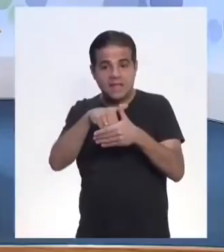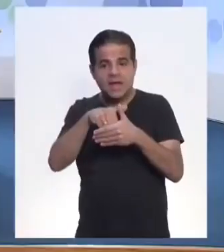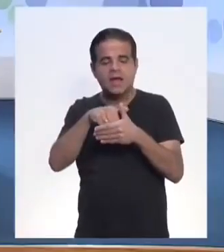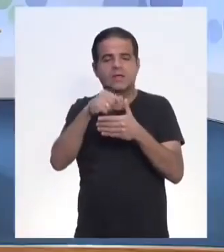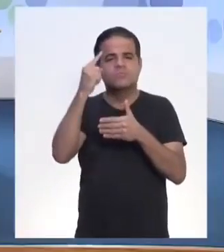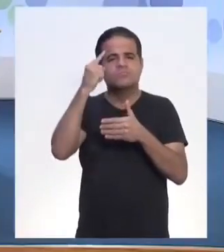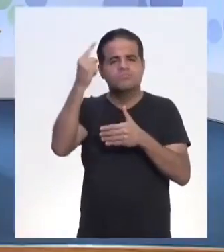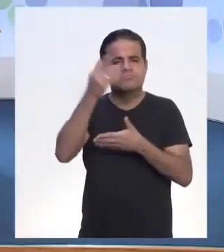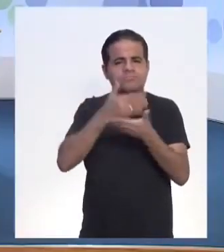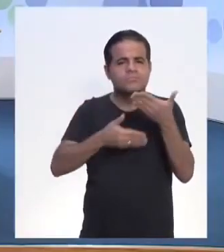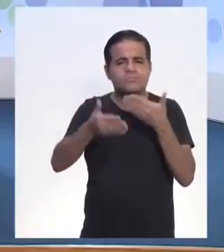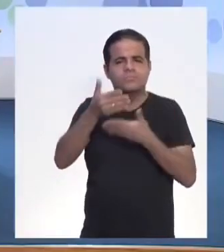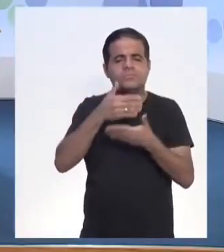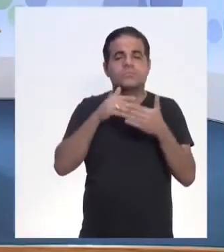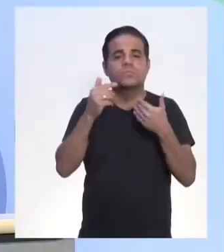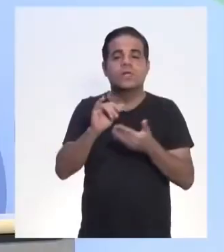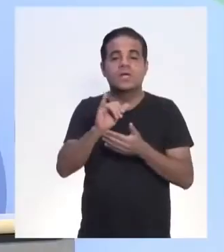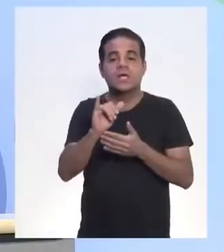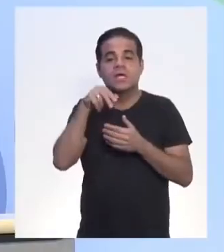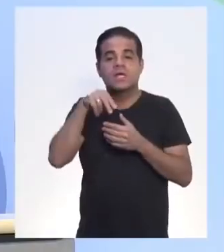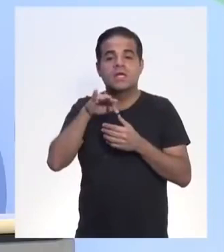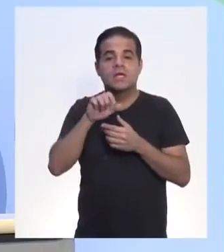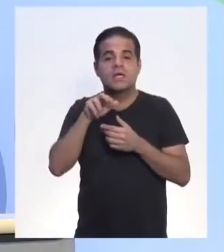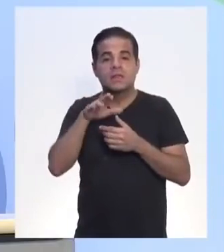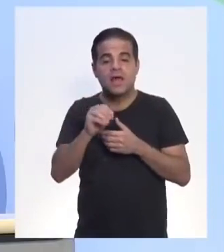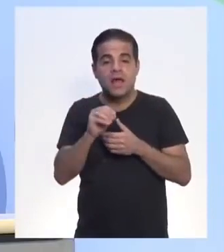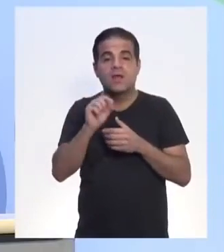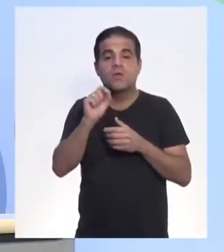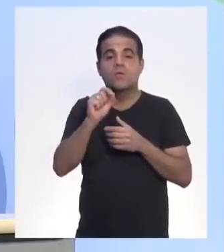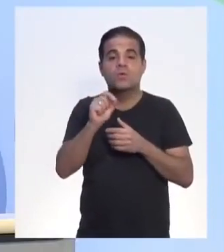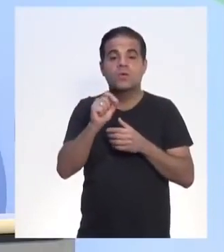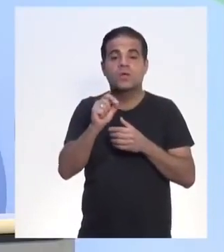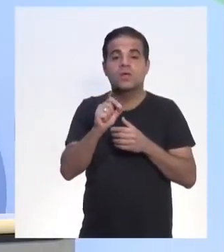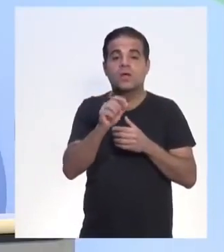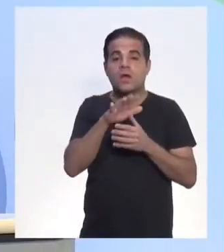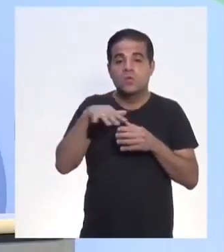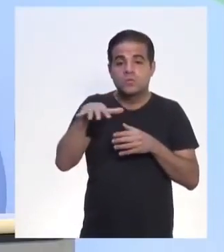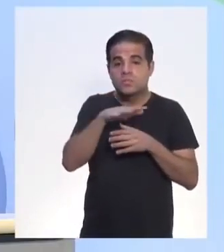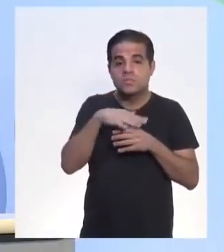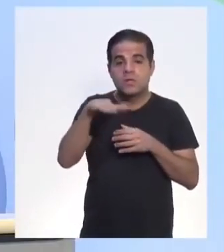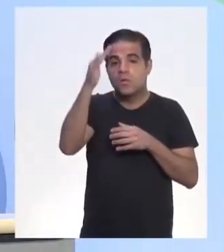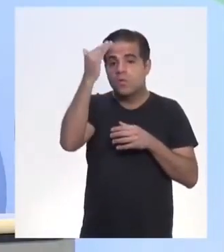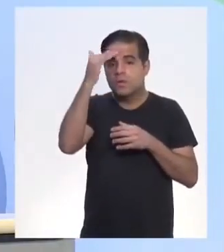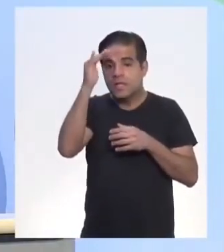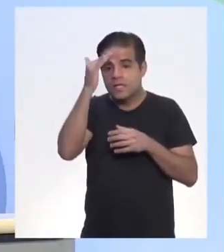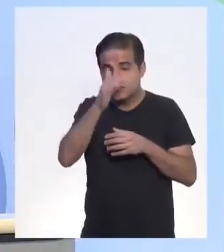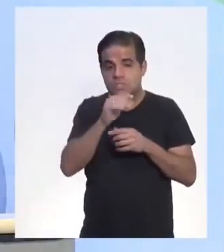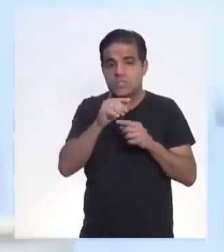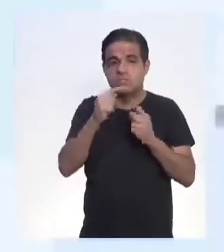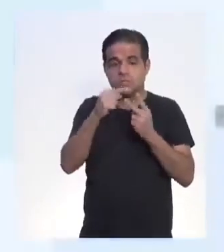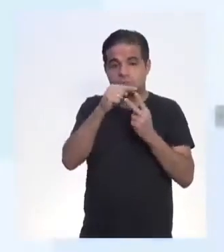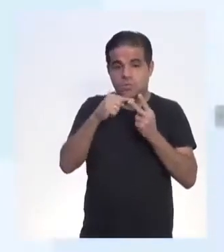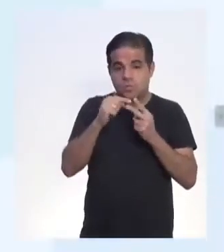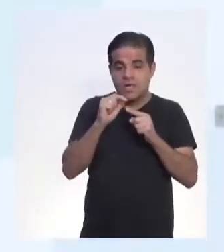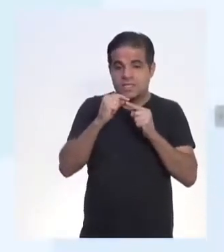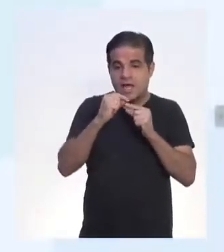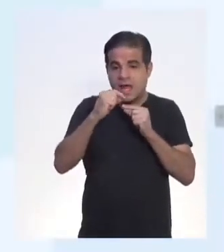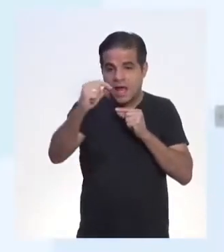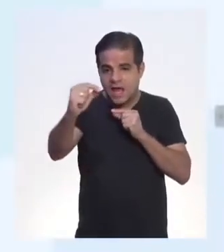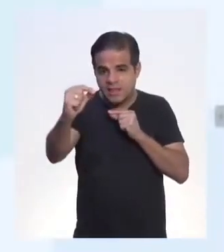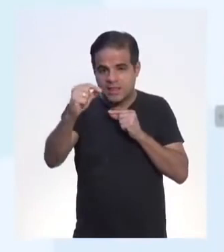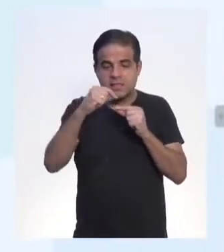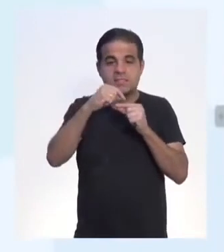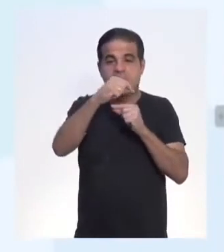qual relação? Interno, os que estão compreendidos entre as duas retas